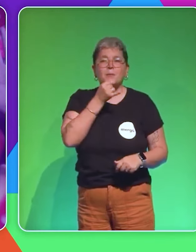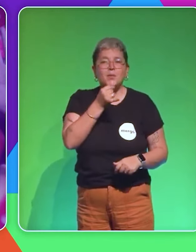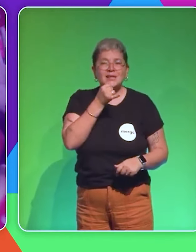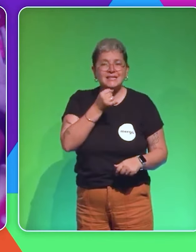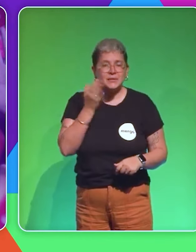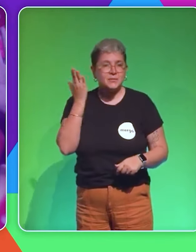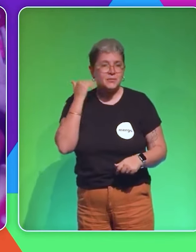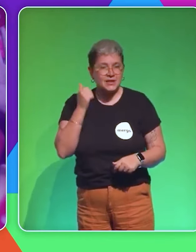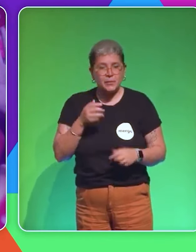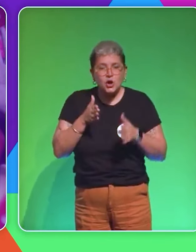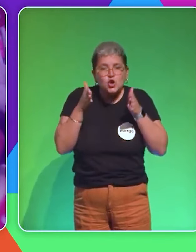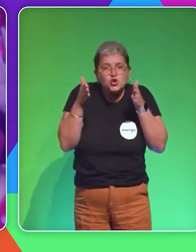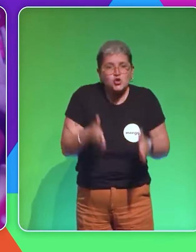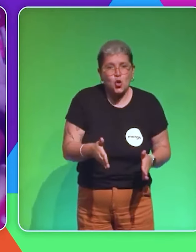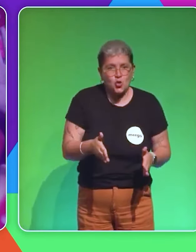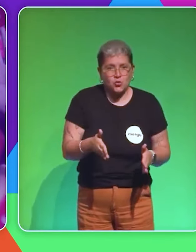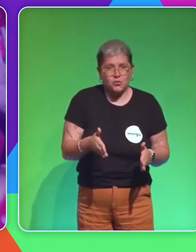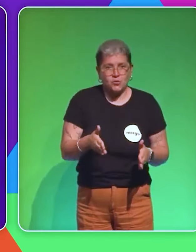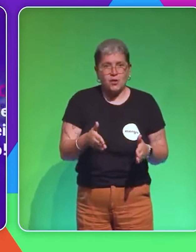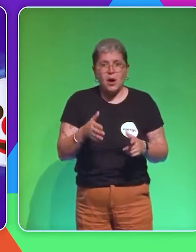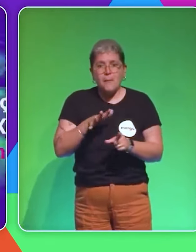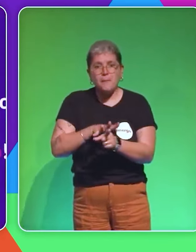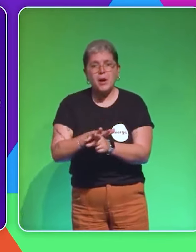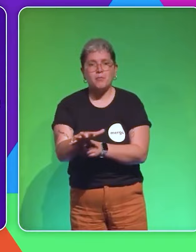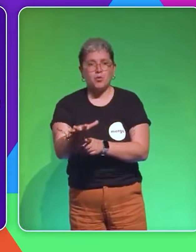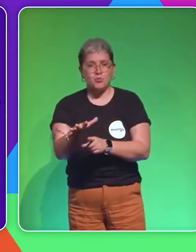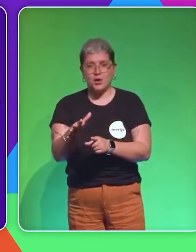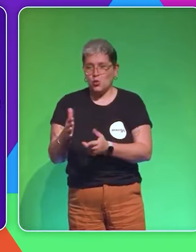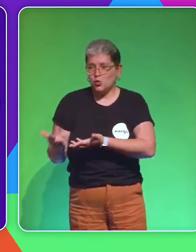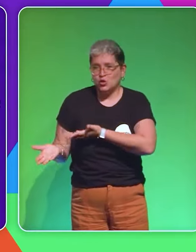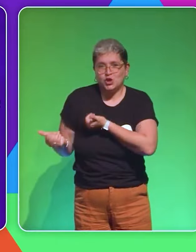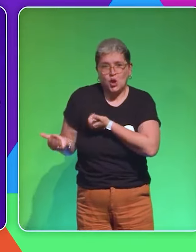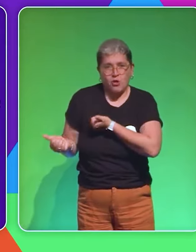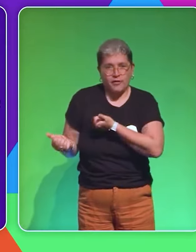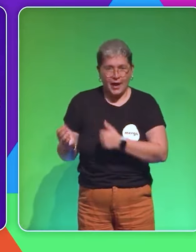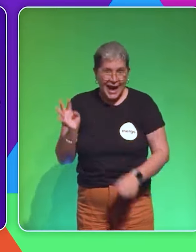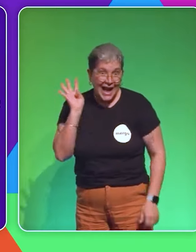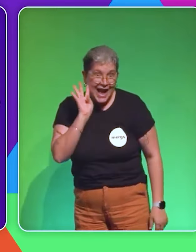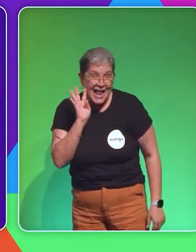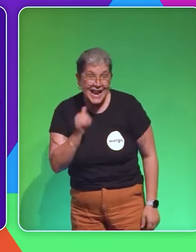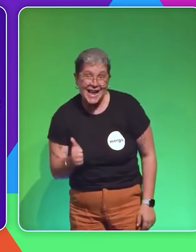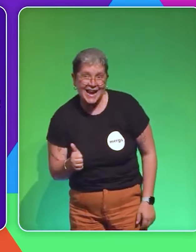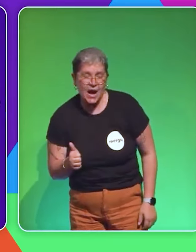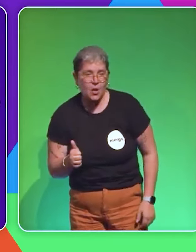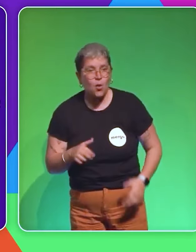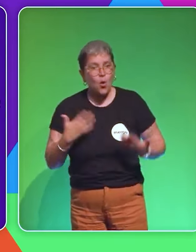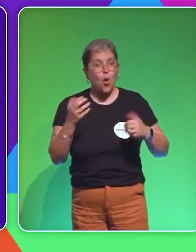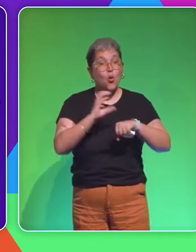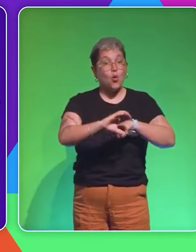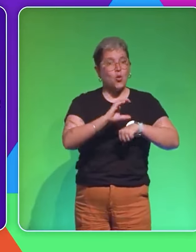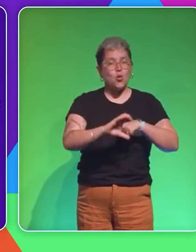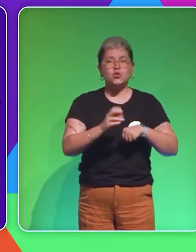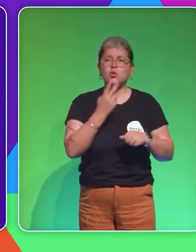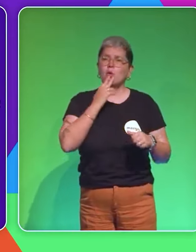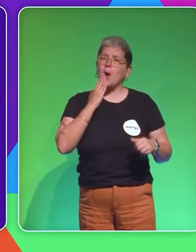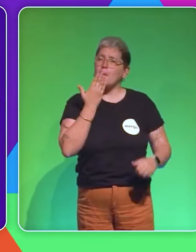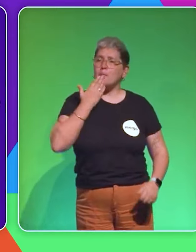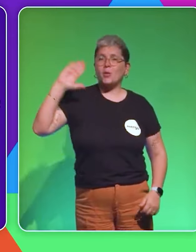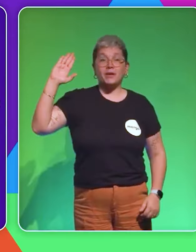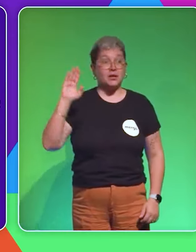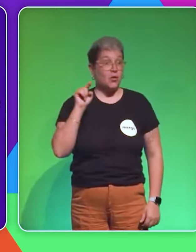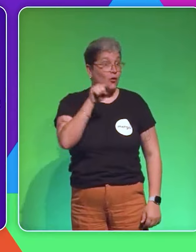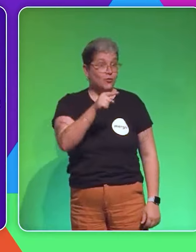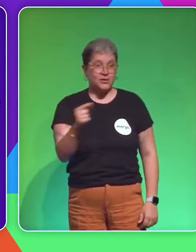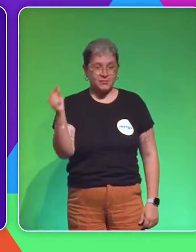público infanto juvenil é legal não vem dizer para mim que ia anunciar um curso prometendo que o salário inicial da